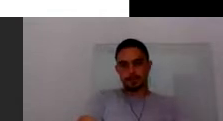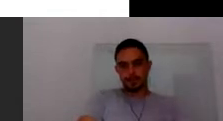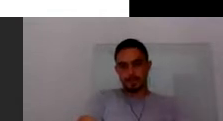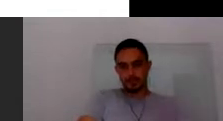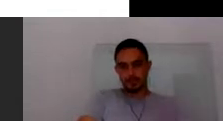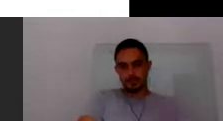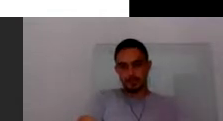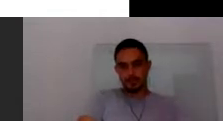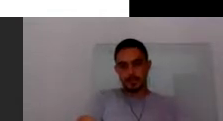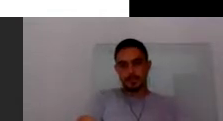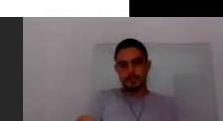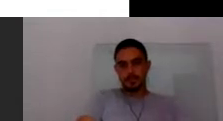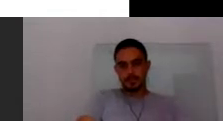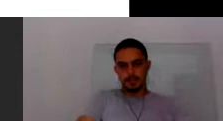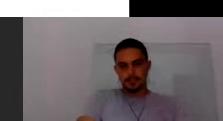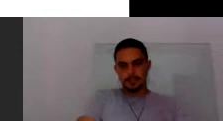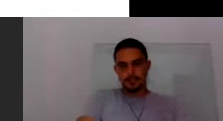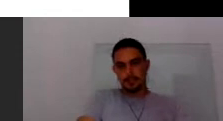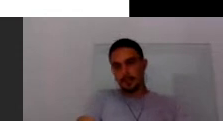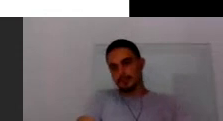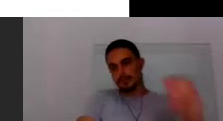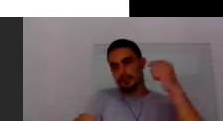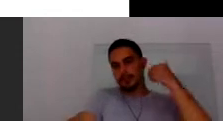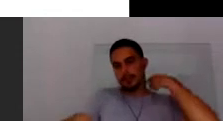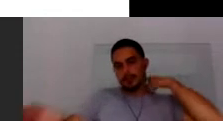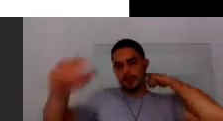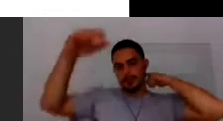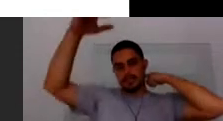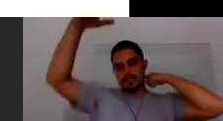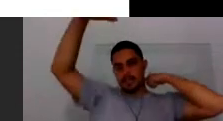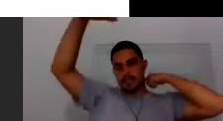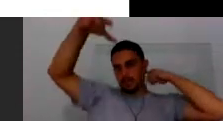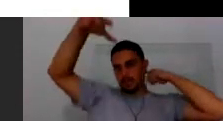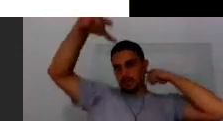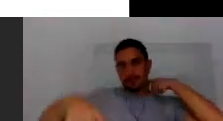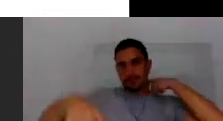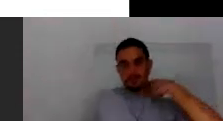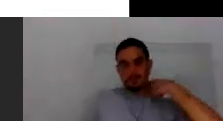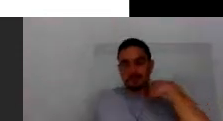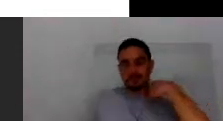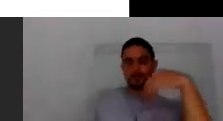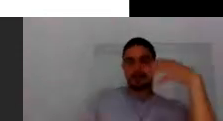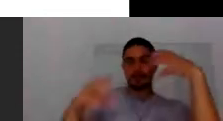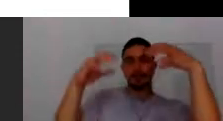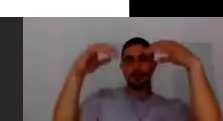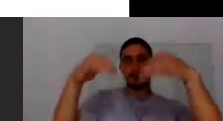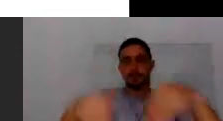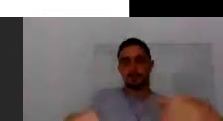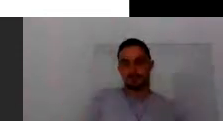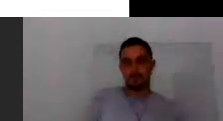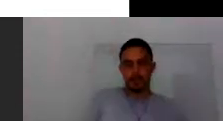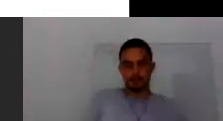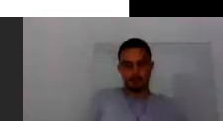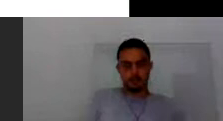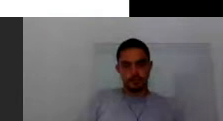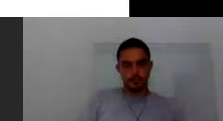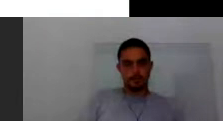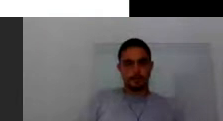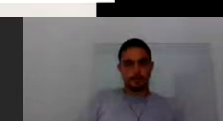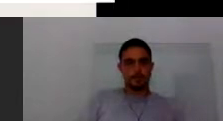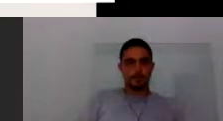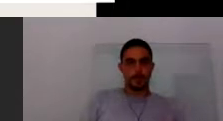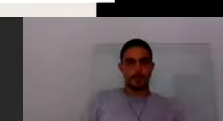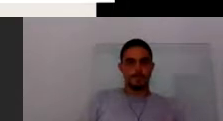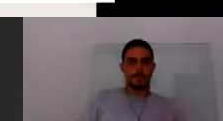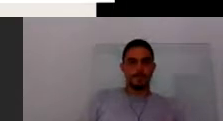baseada na profundidade, em função da extensão que ela tem, tá? Mas é basicamente para entender a questão da infiltração de água no solo